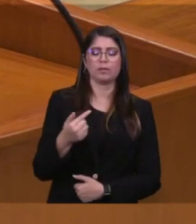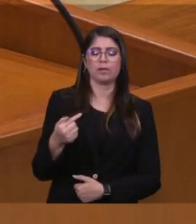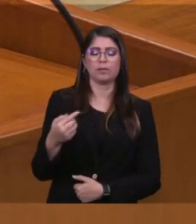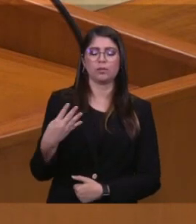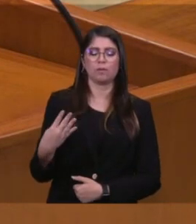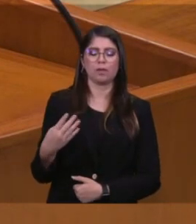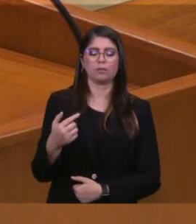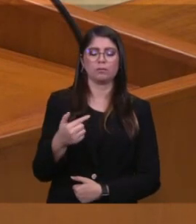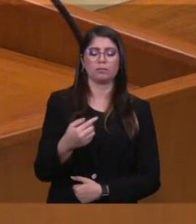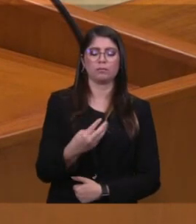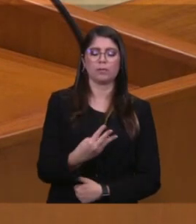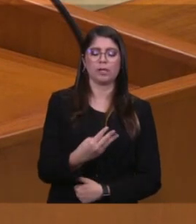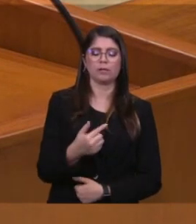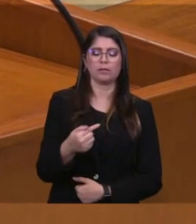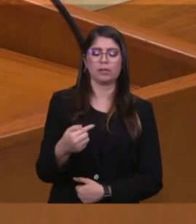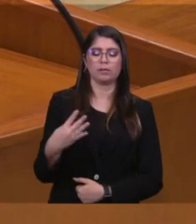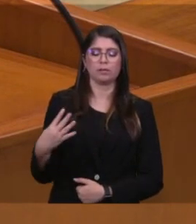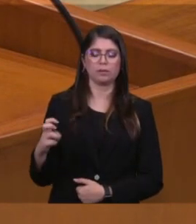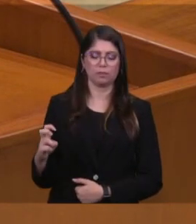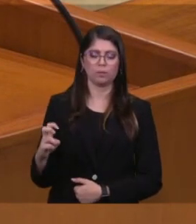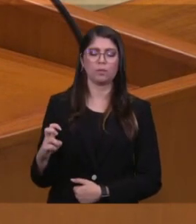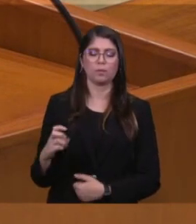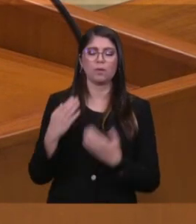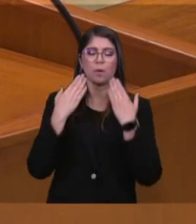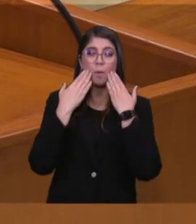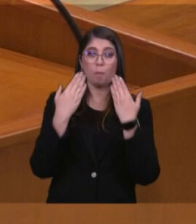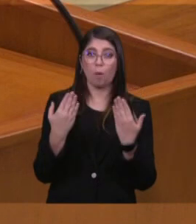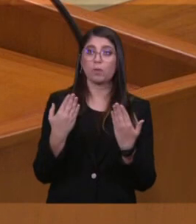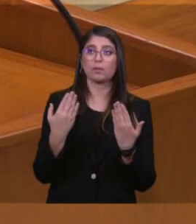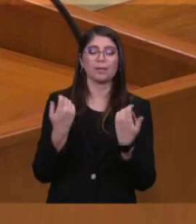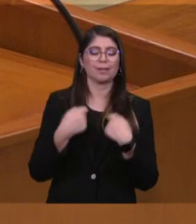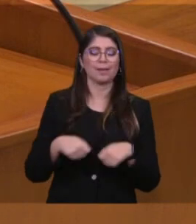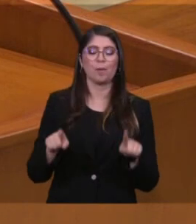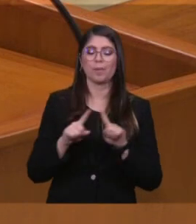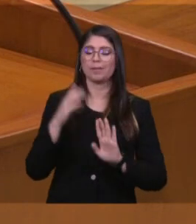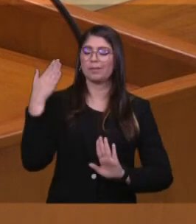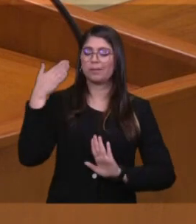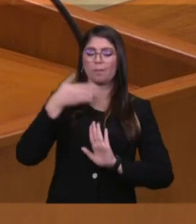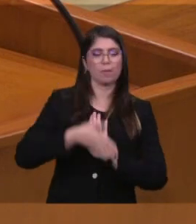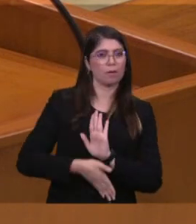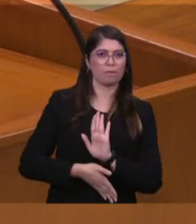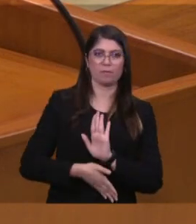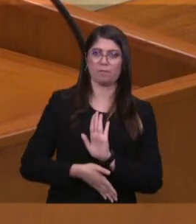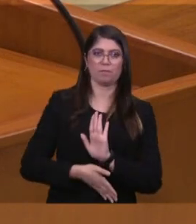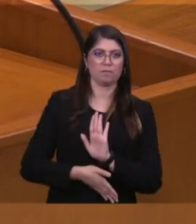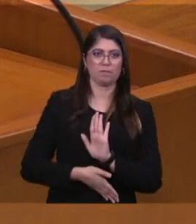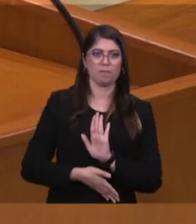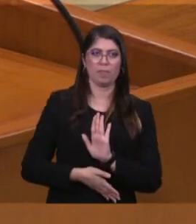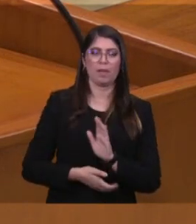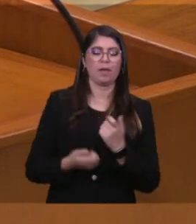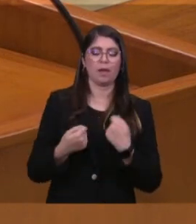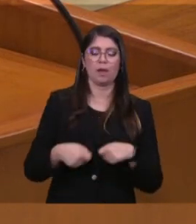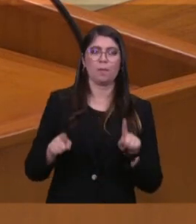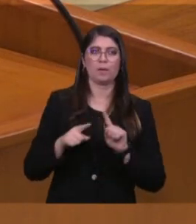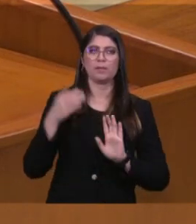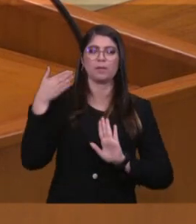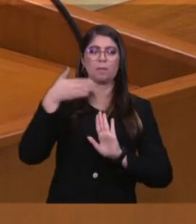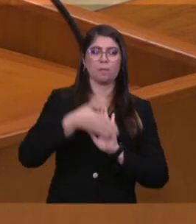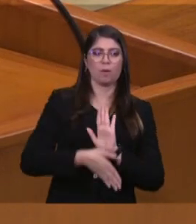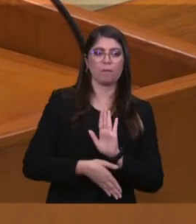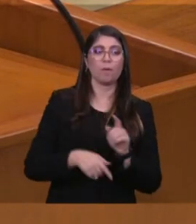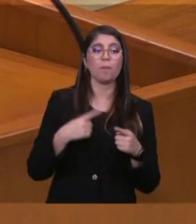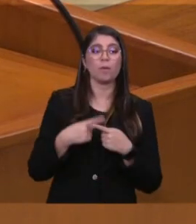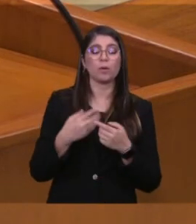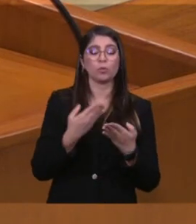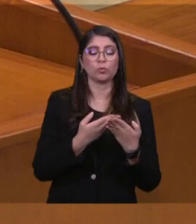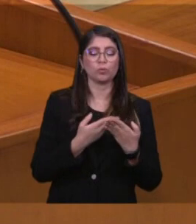nós estamos diante de fato notório que não prescinde prova, não necessita comprovação. Os estudos